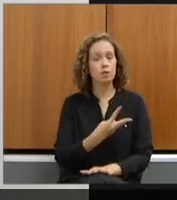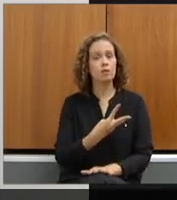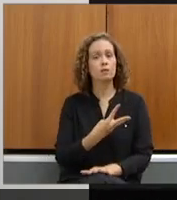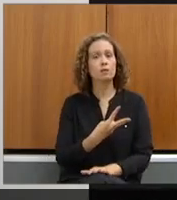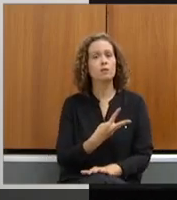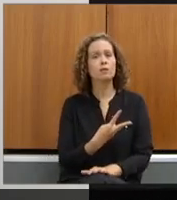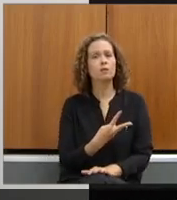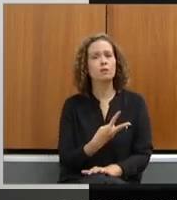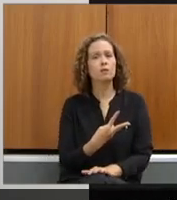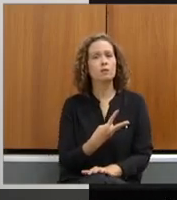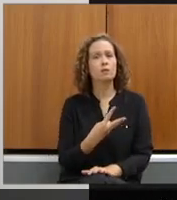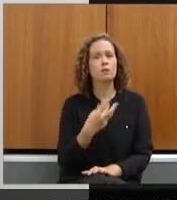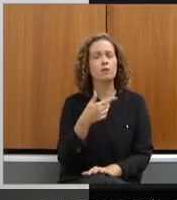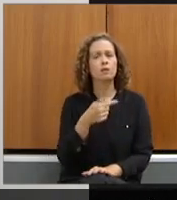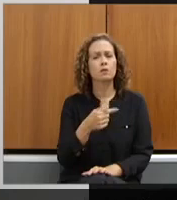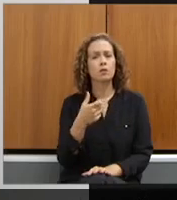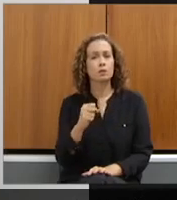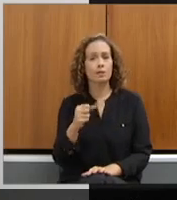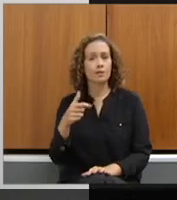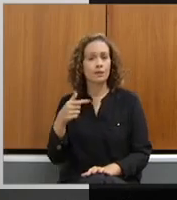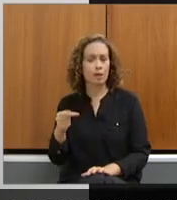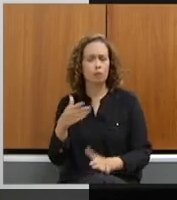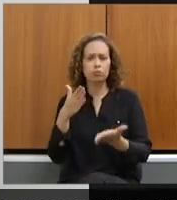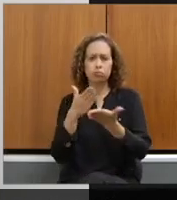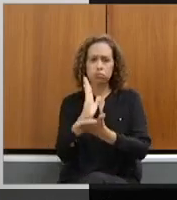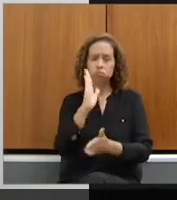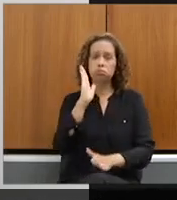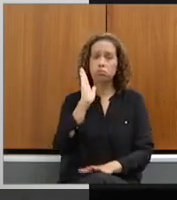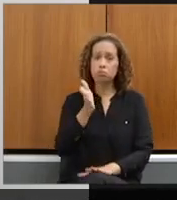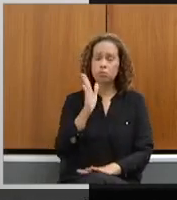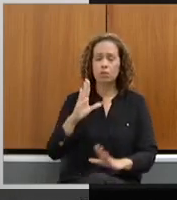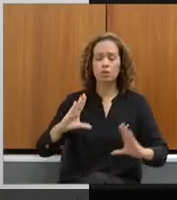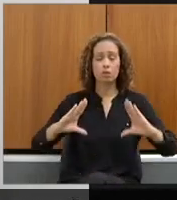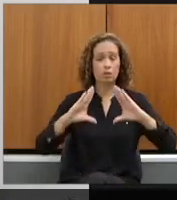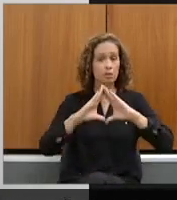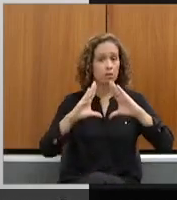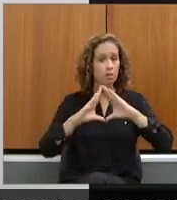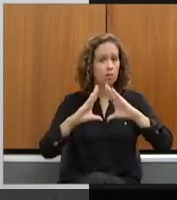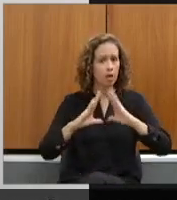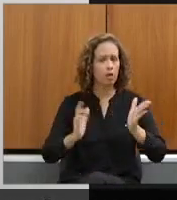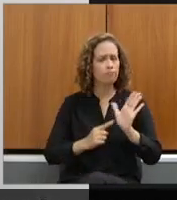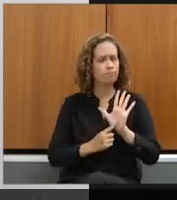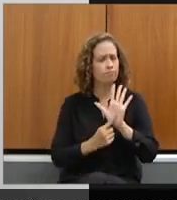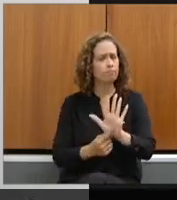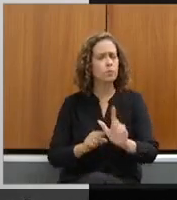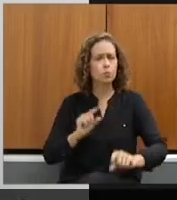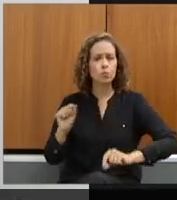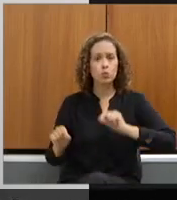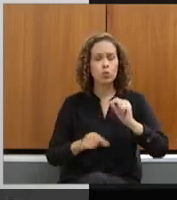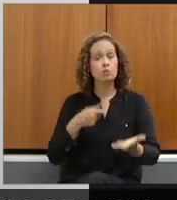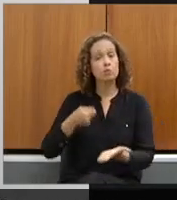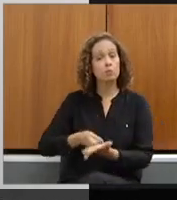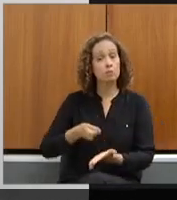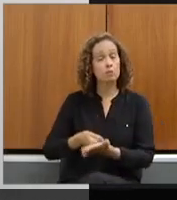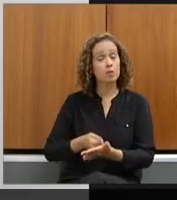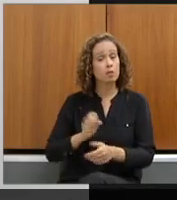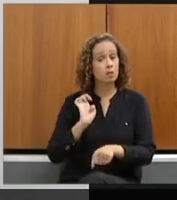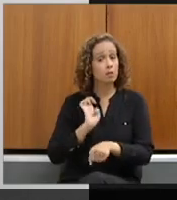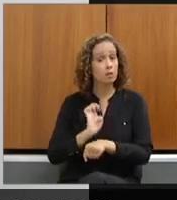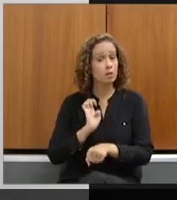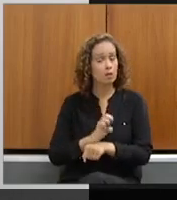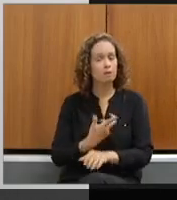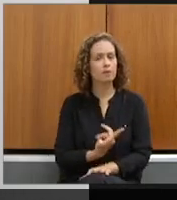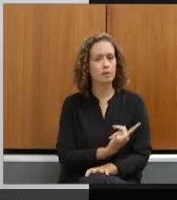787 aprovada por unanimidade na assembleia e estabelece a obrigatoriedade do Estado